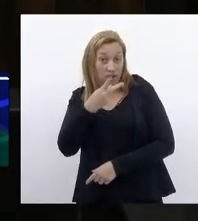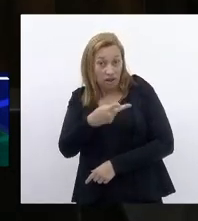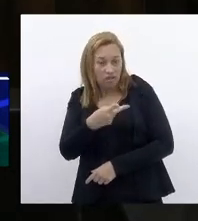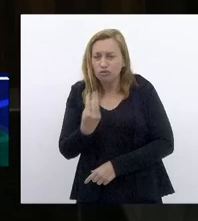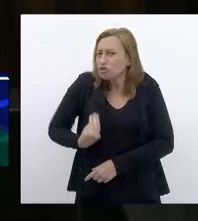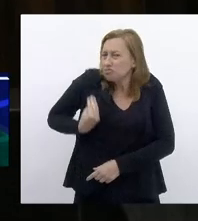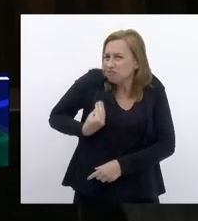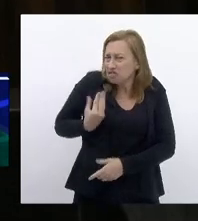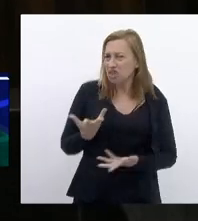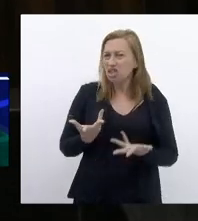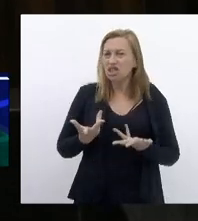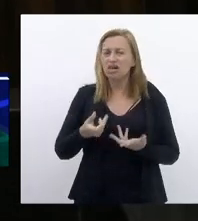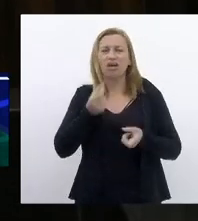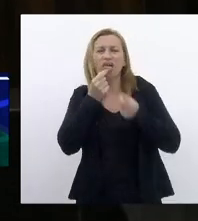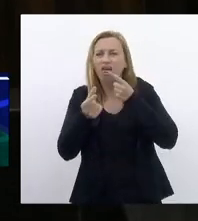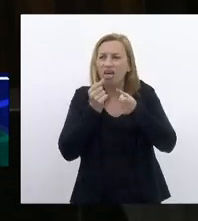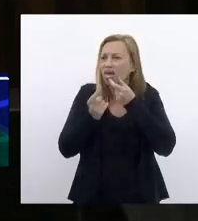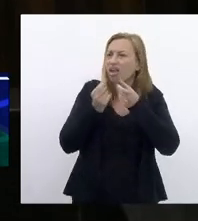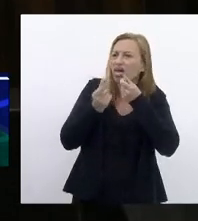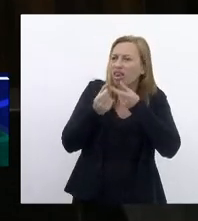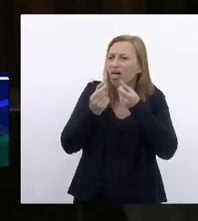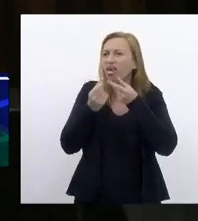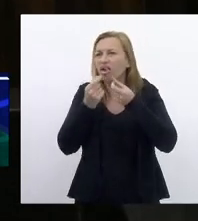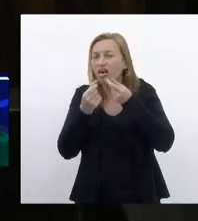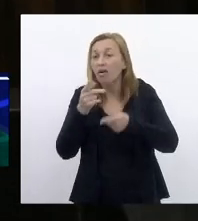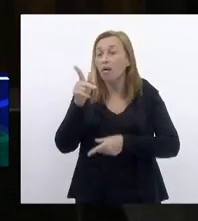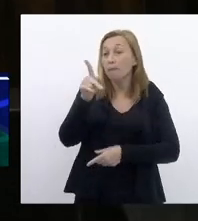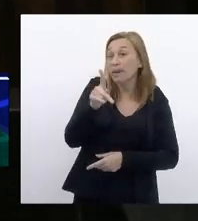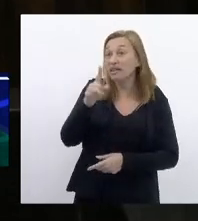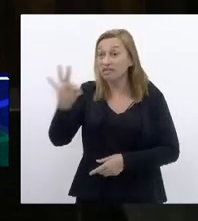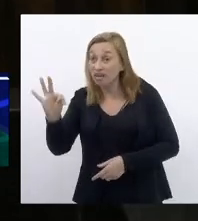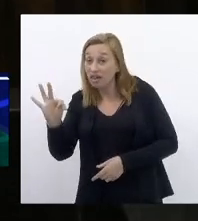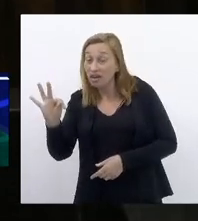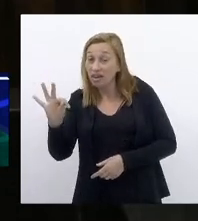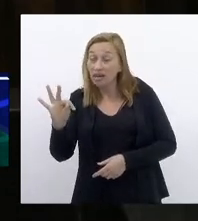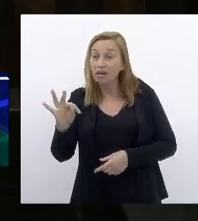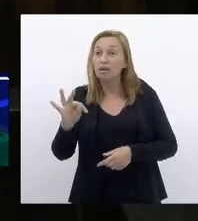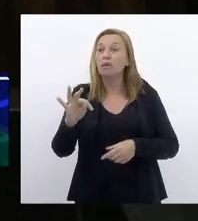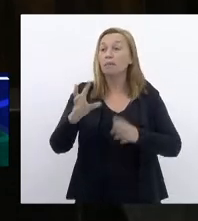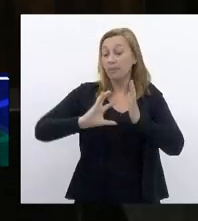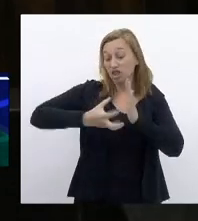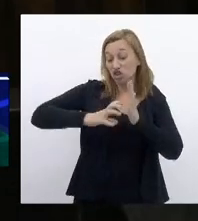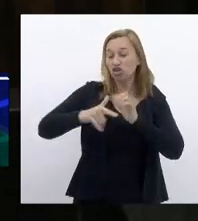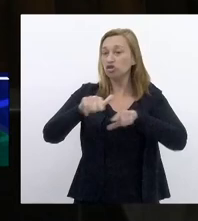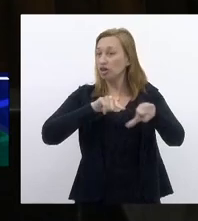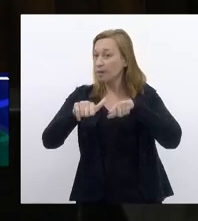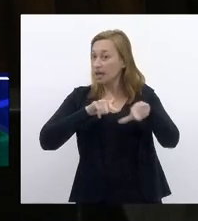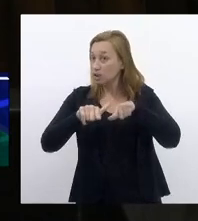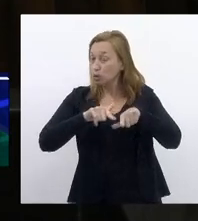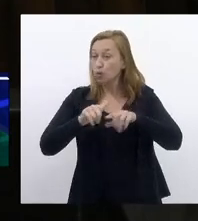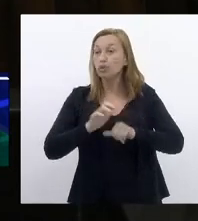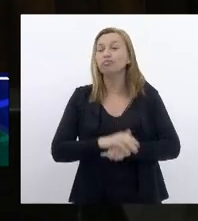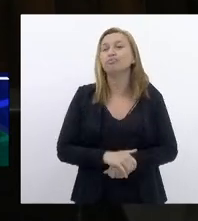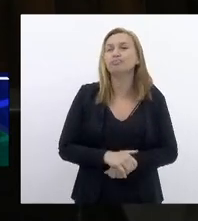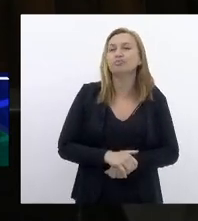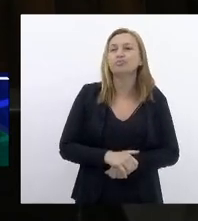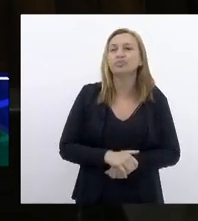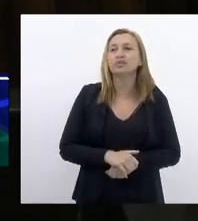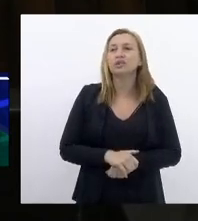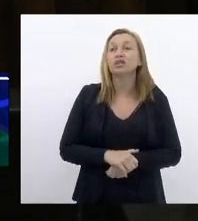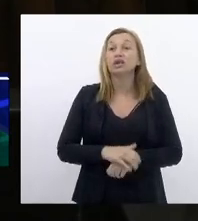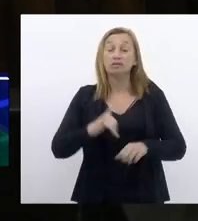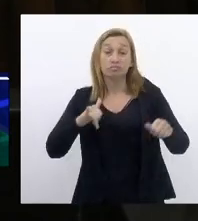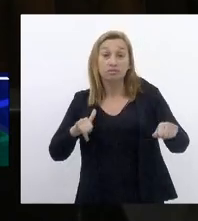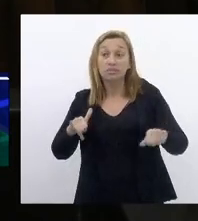vivia criticando o PT, o Partido dos Trabalhadores, e hoje, além de